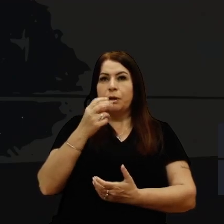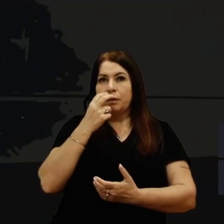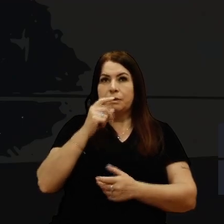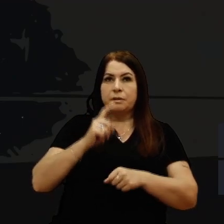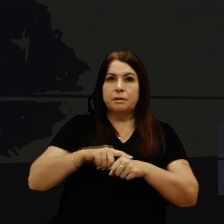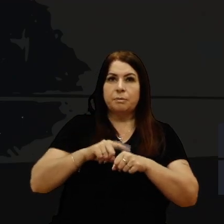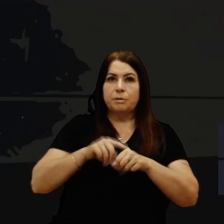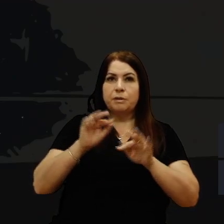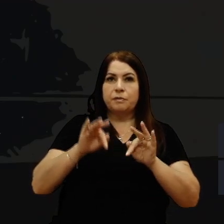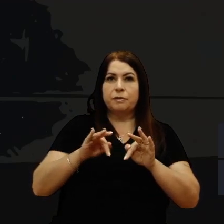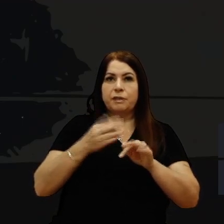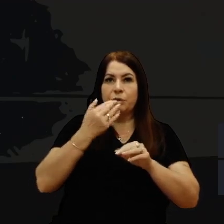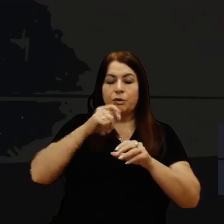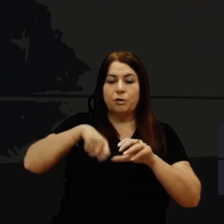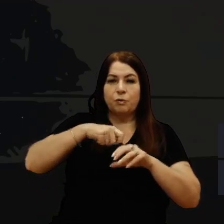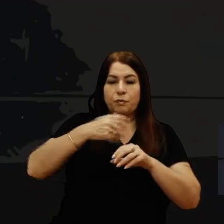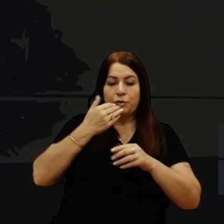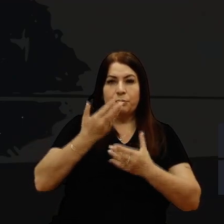do almoço.